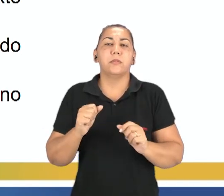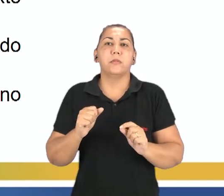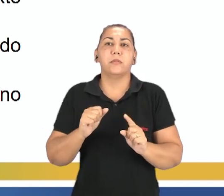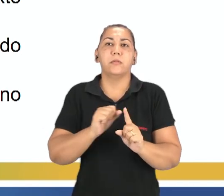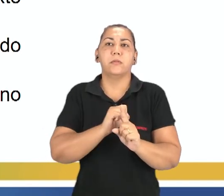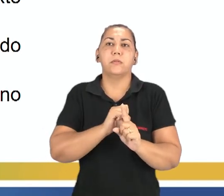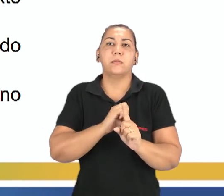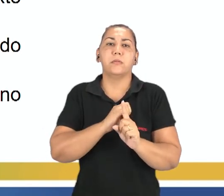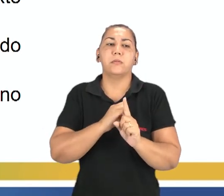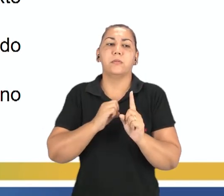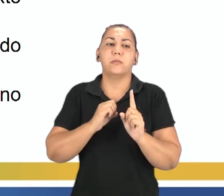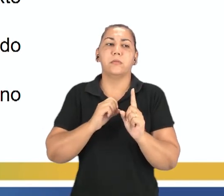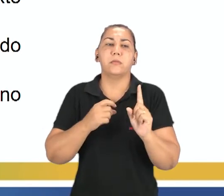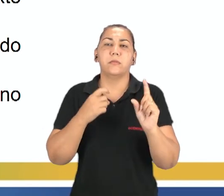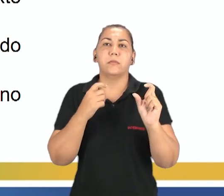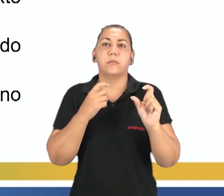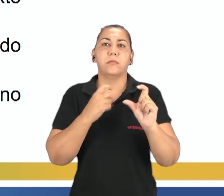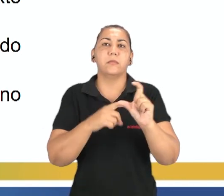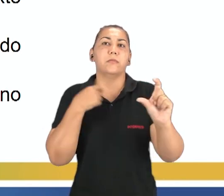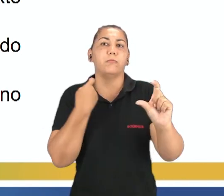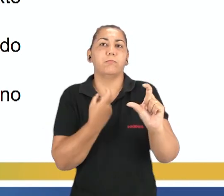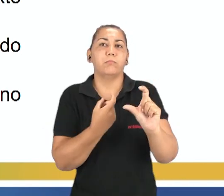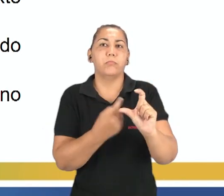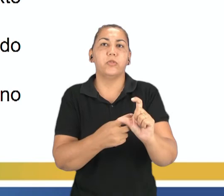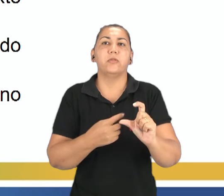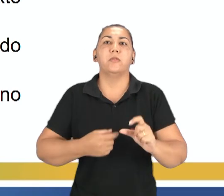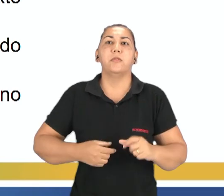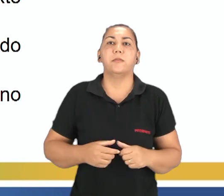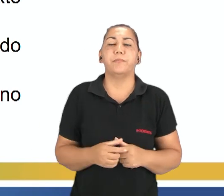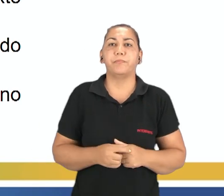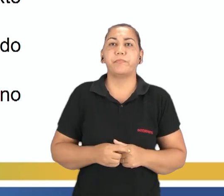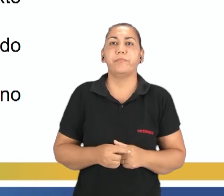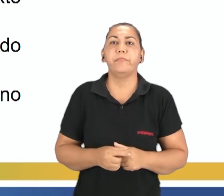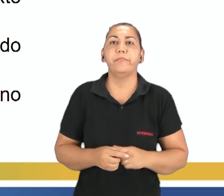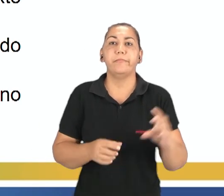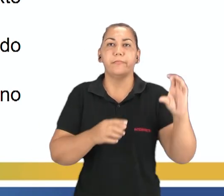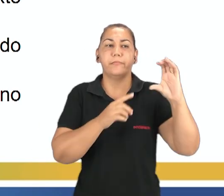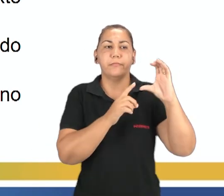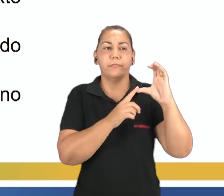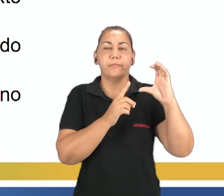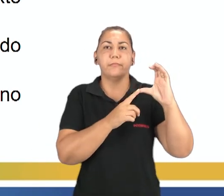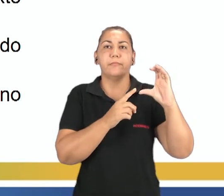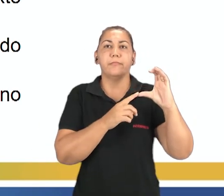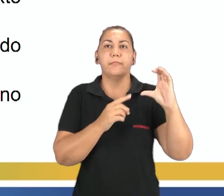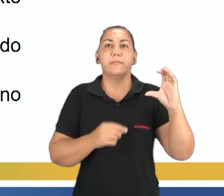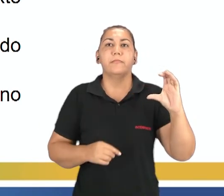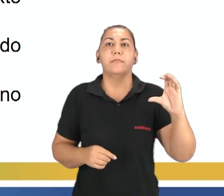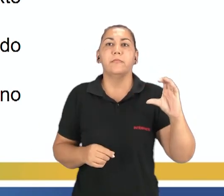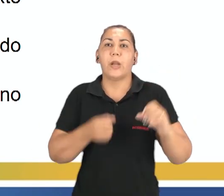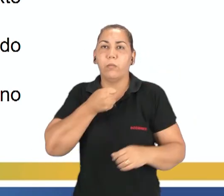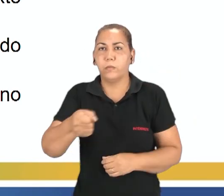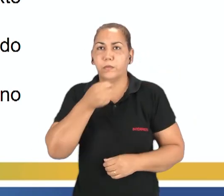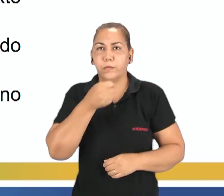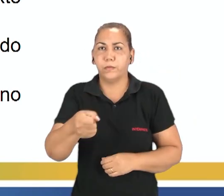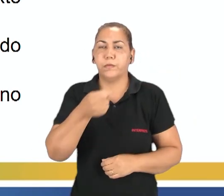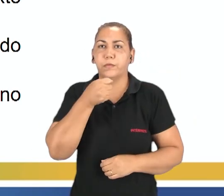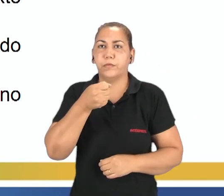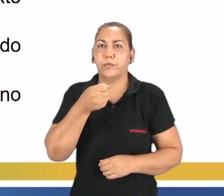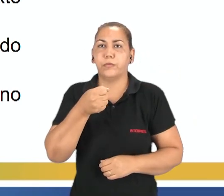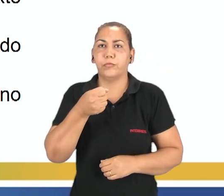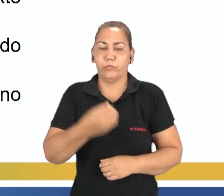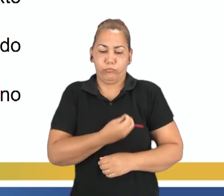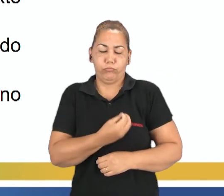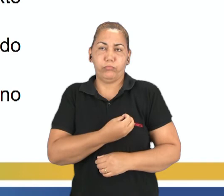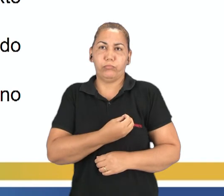de personalidade e trata-se de texto dirigido. Letra C, a entrevista está centrada na vida